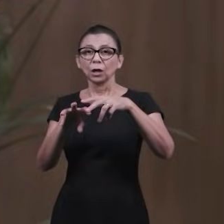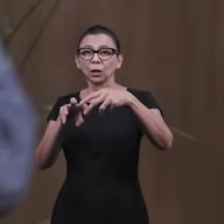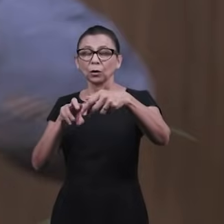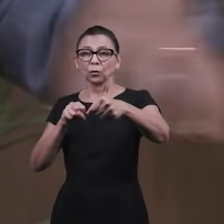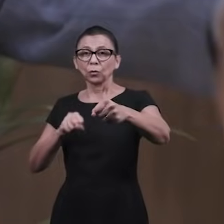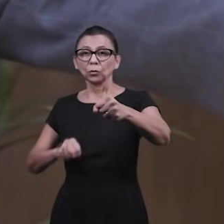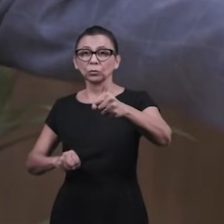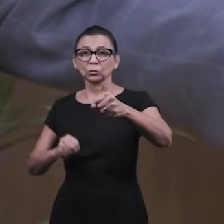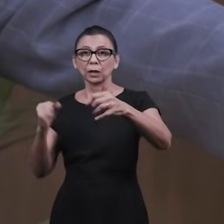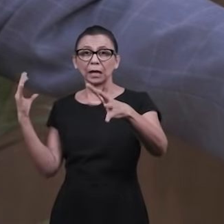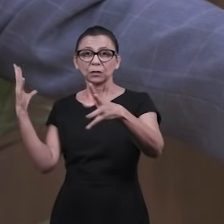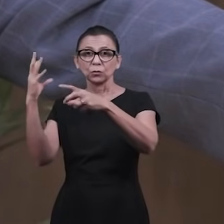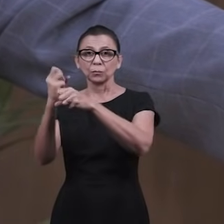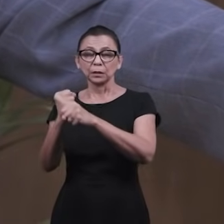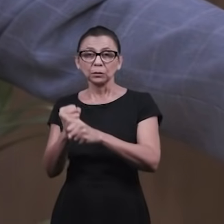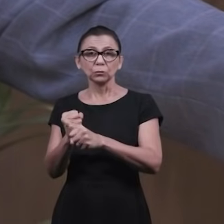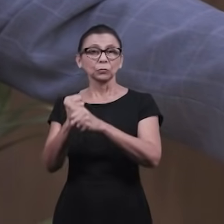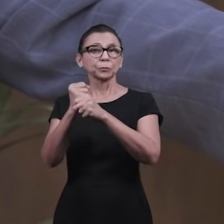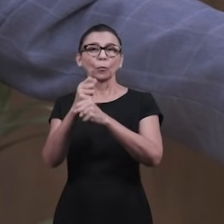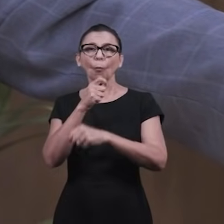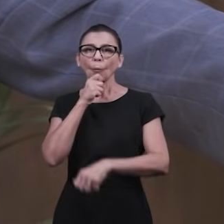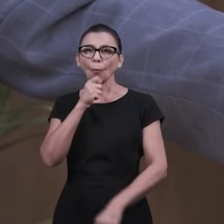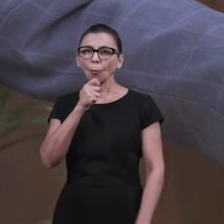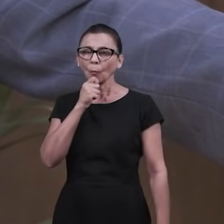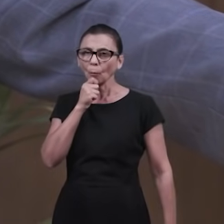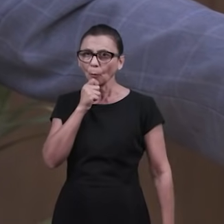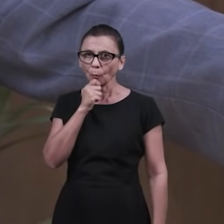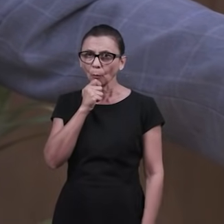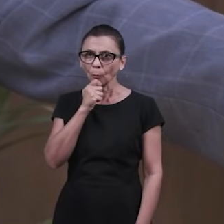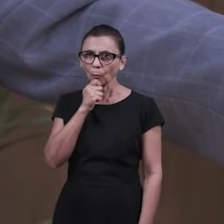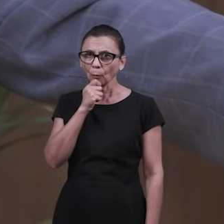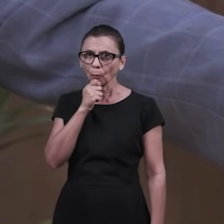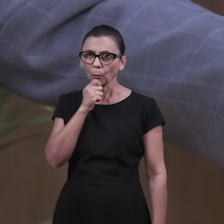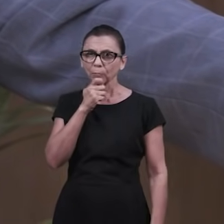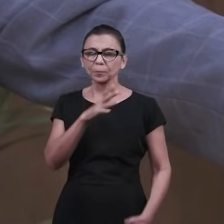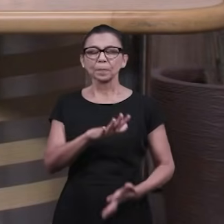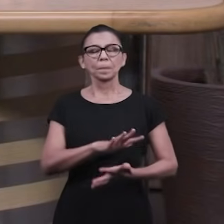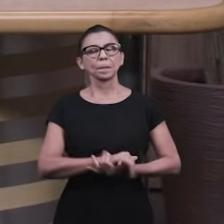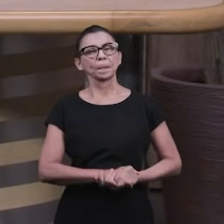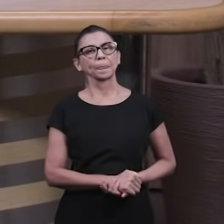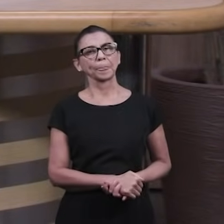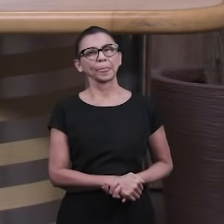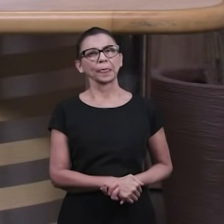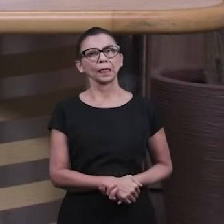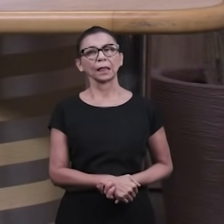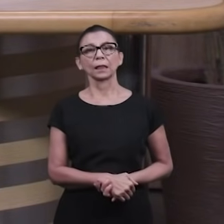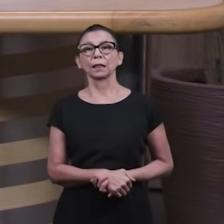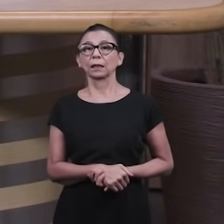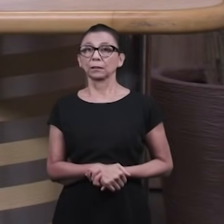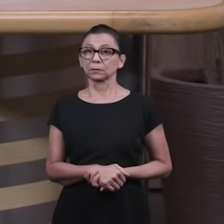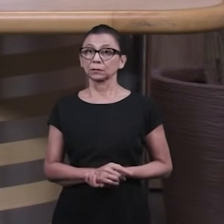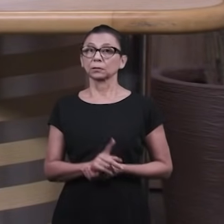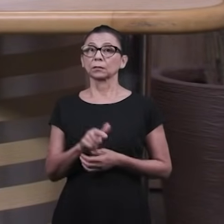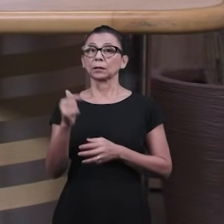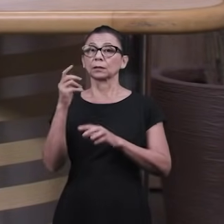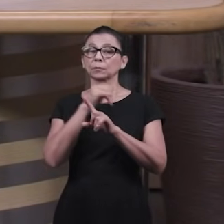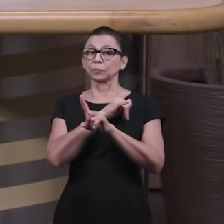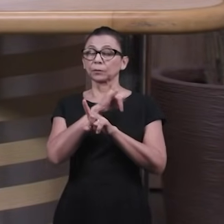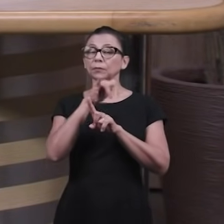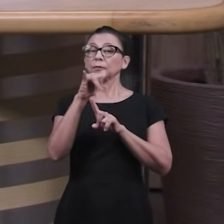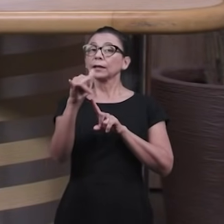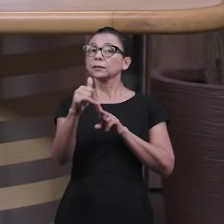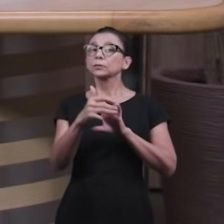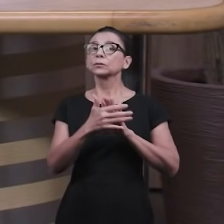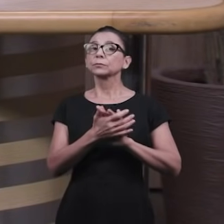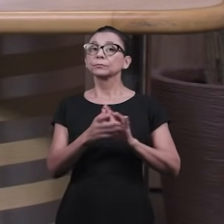A palavra ministério não tem nenhuma conotação no Velho Testamento. Então, aquilo ali era profético.